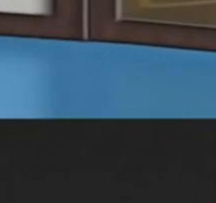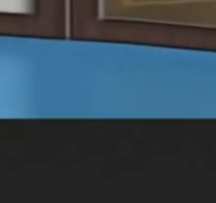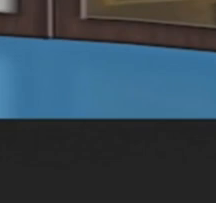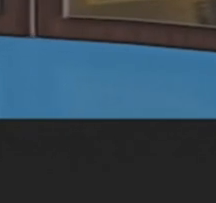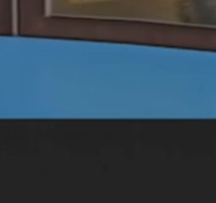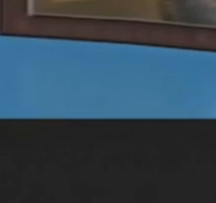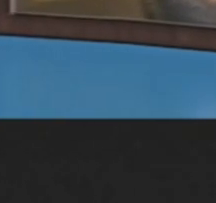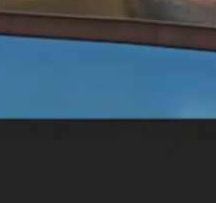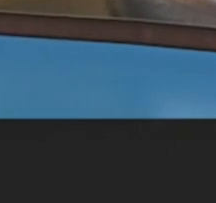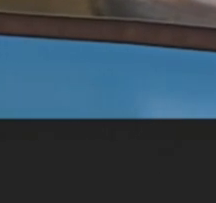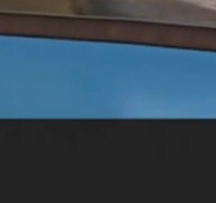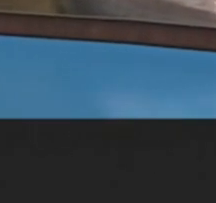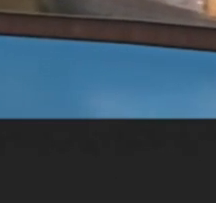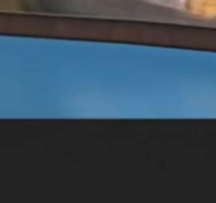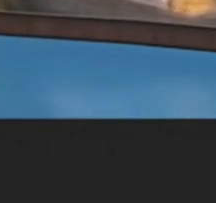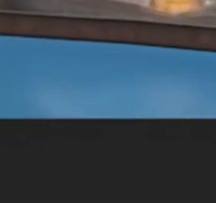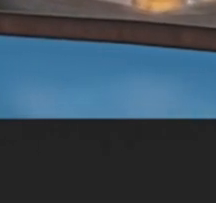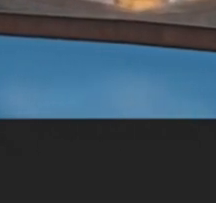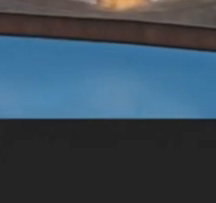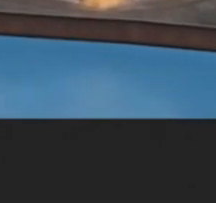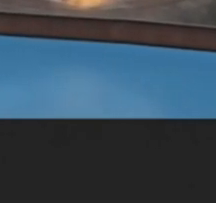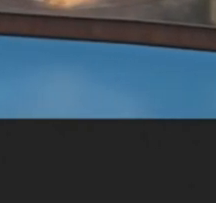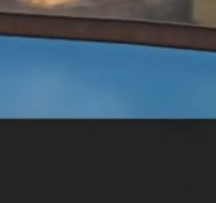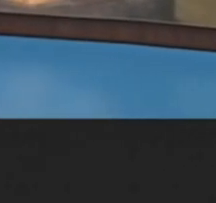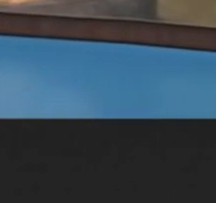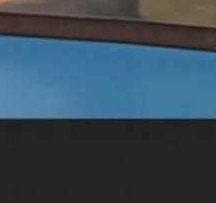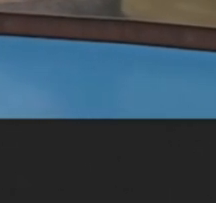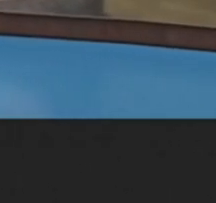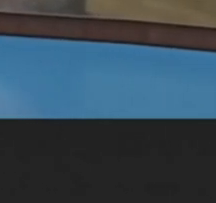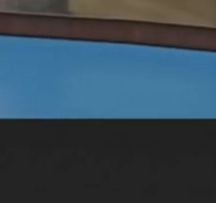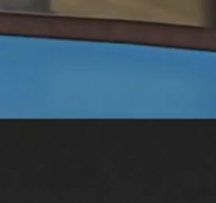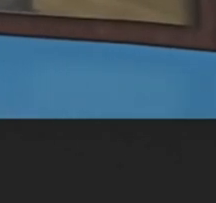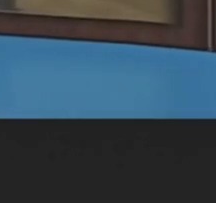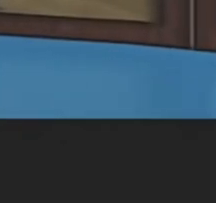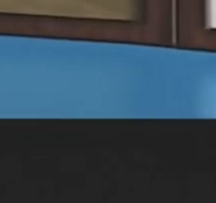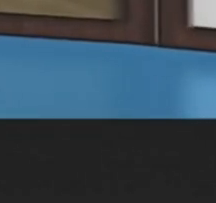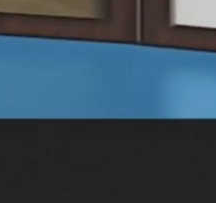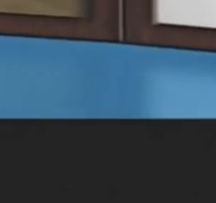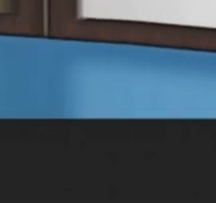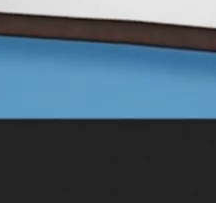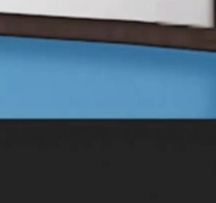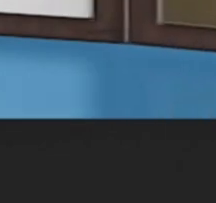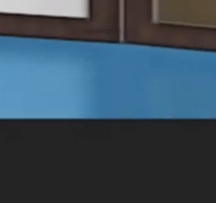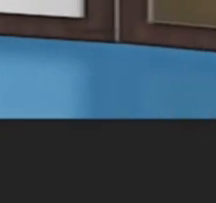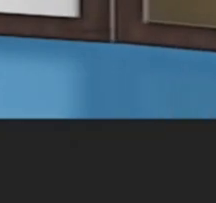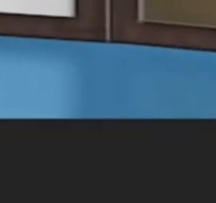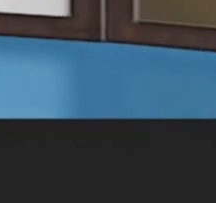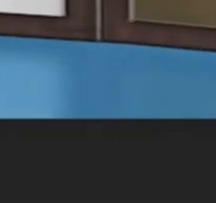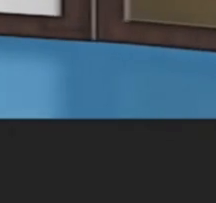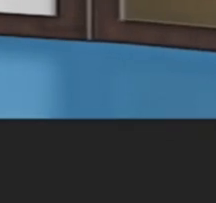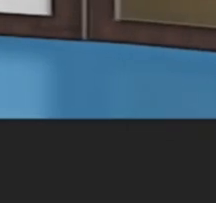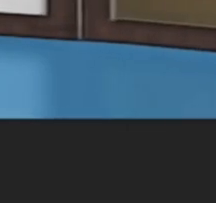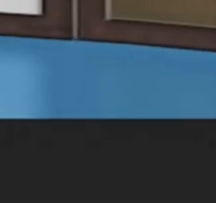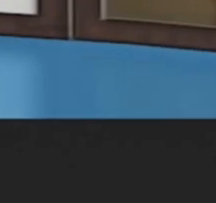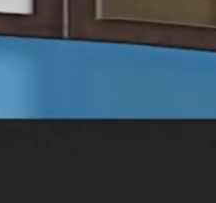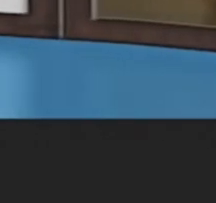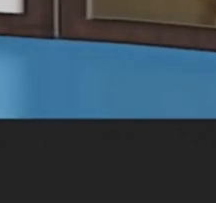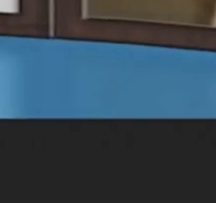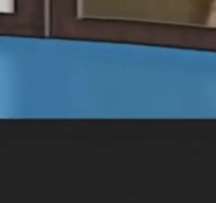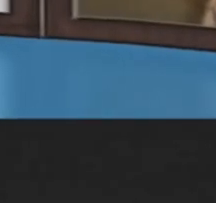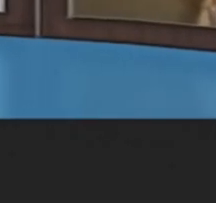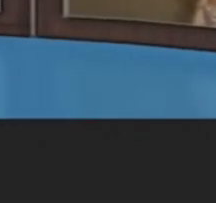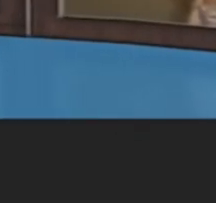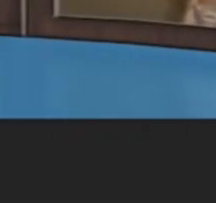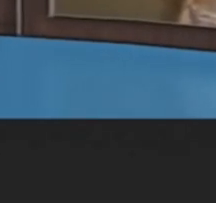está de volta para você artista plástico expor e concorrer a muitos prêmios atenção as inscrições vão até o dia 27